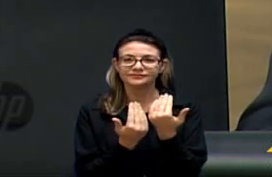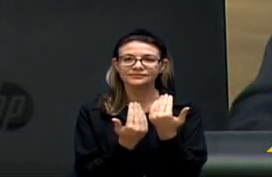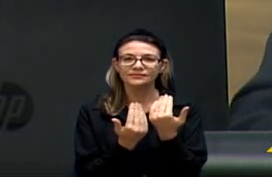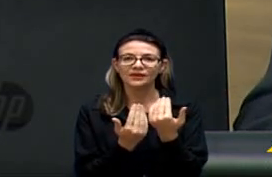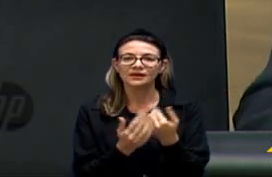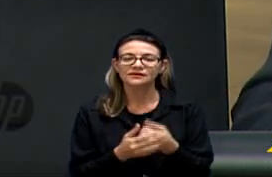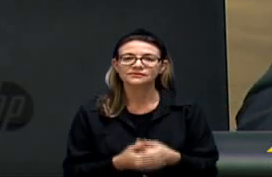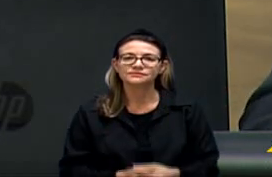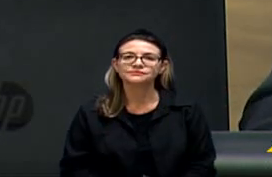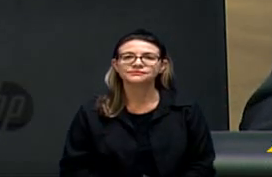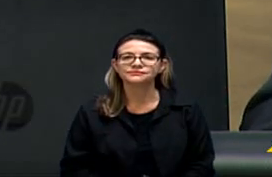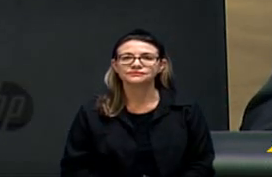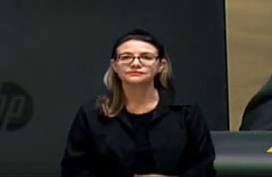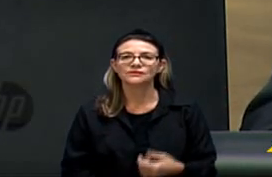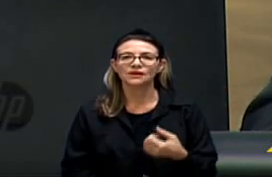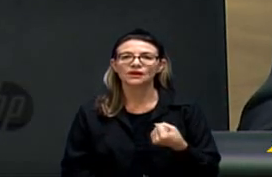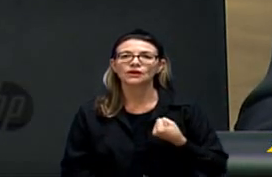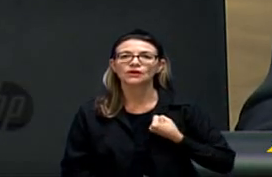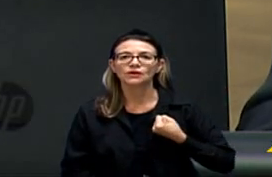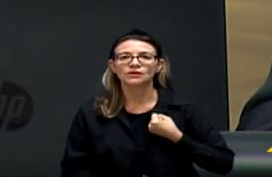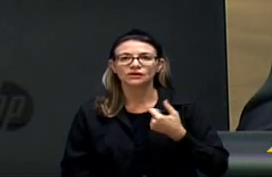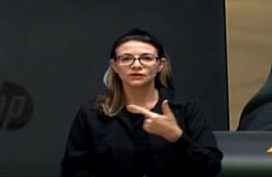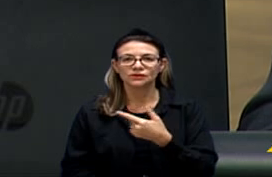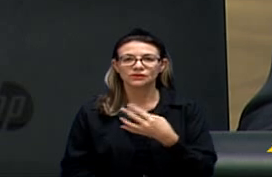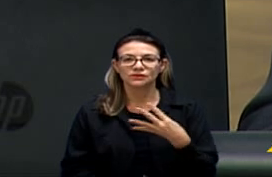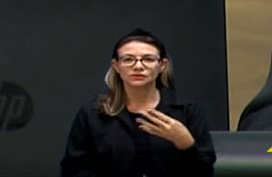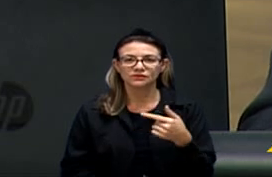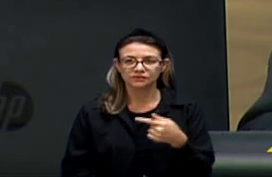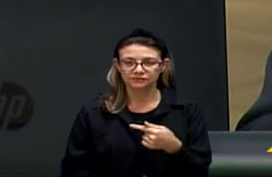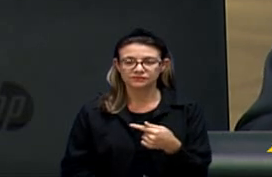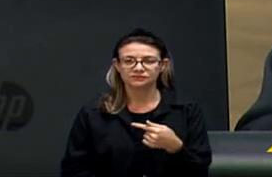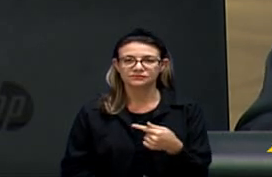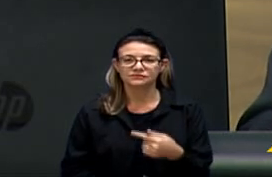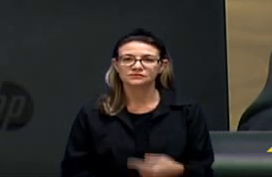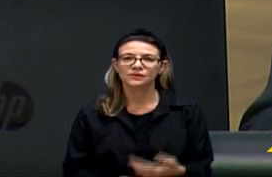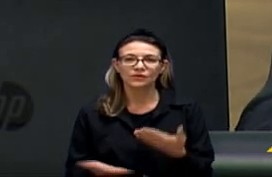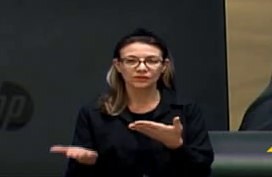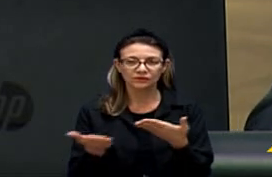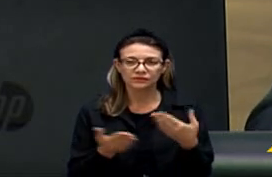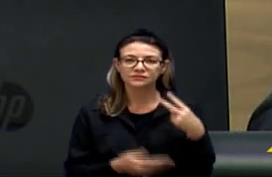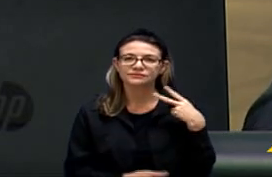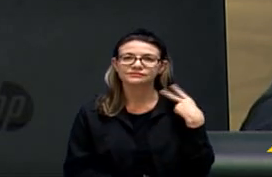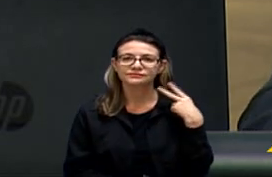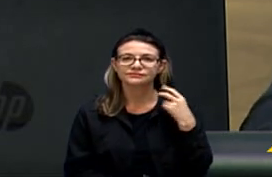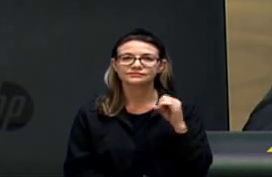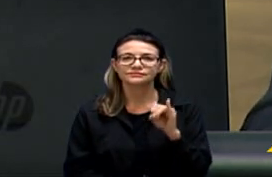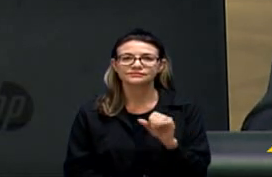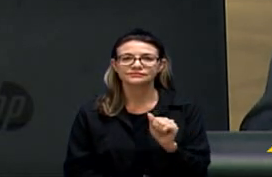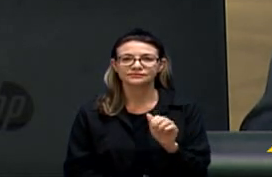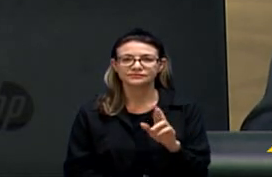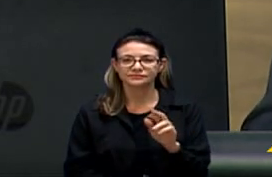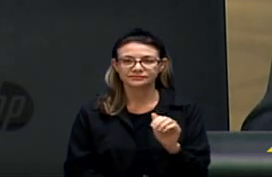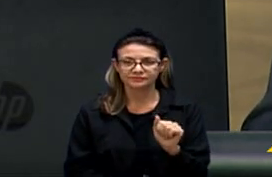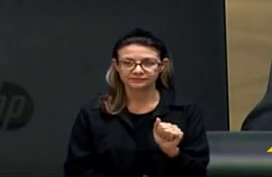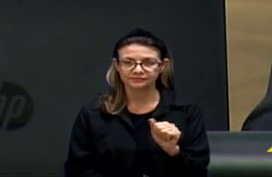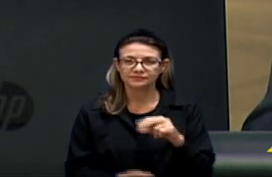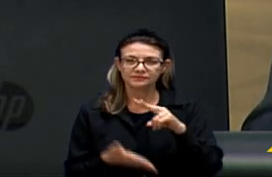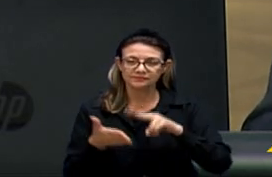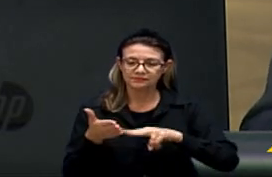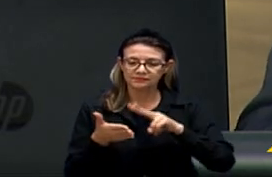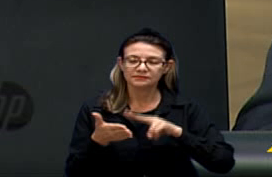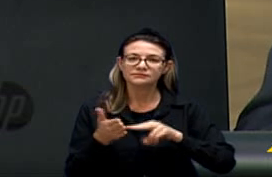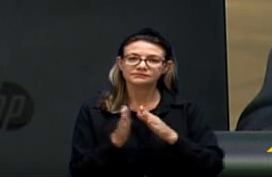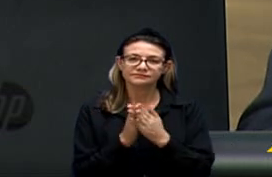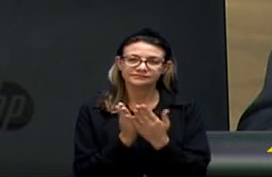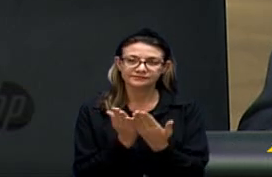resolução 247 de 3398 eu gostaria de convidar a vereadora Iara para fazer a leitura num texto da